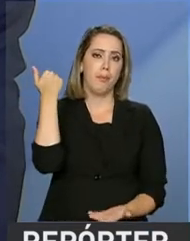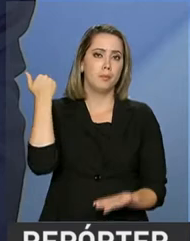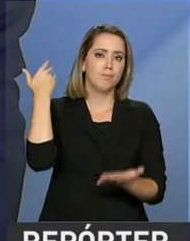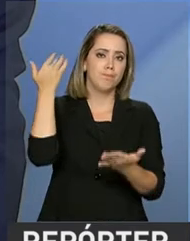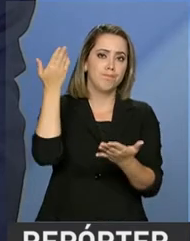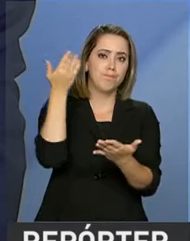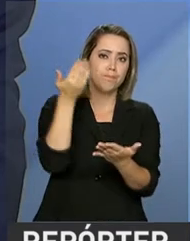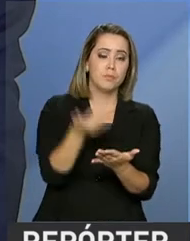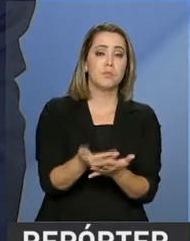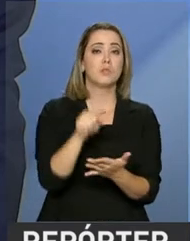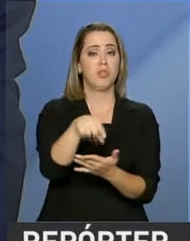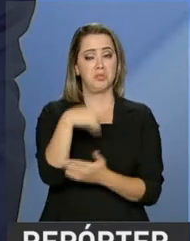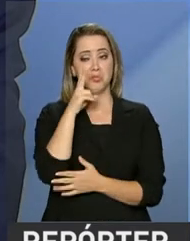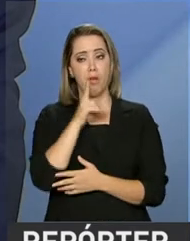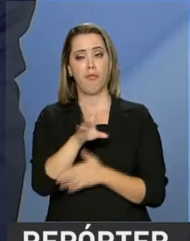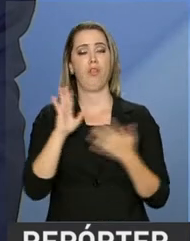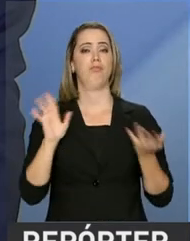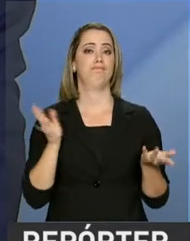e